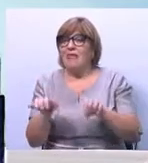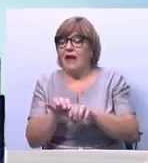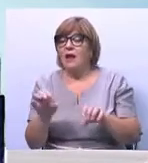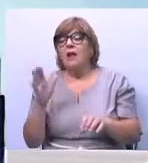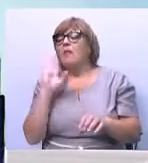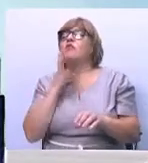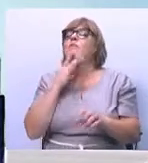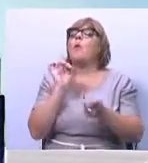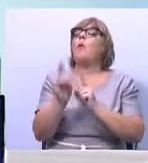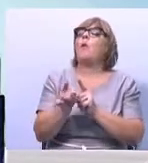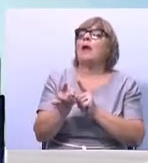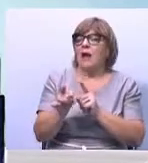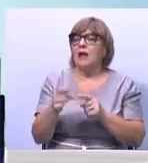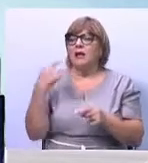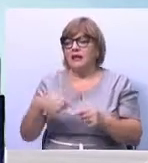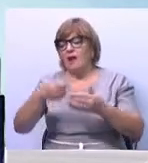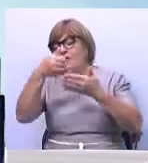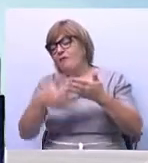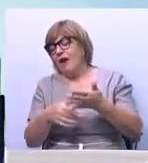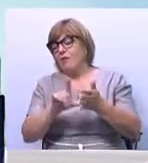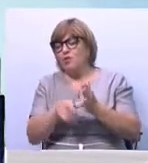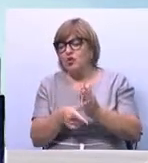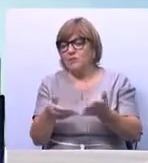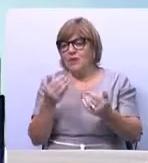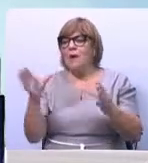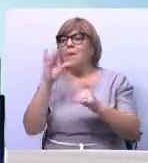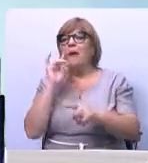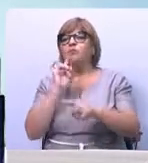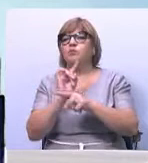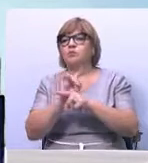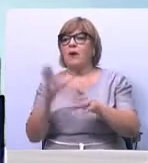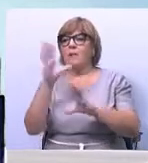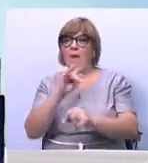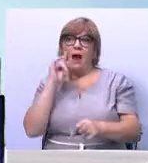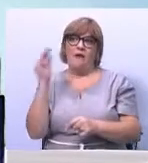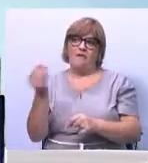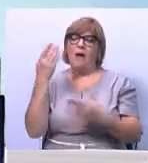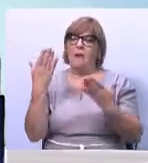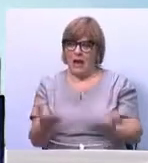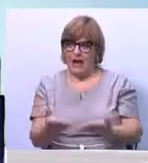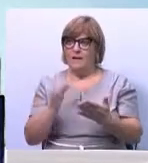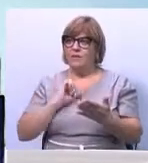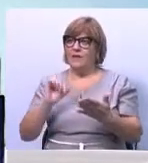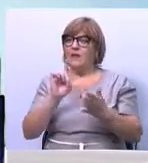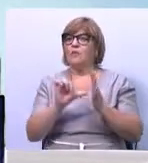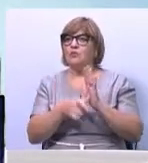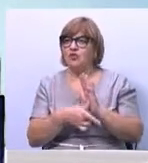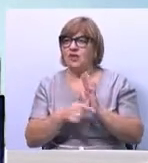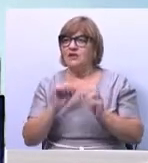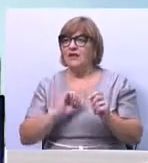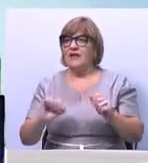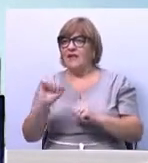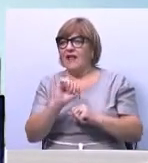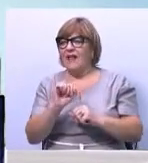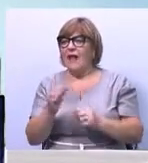extrato, mas existem vários processos de extração. O mais utilizado e o mais conhecido é o processo de extração através